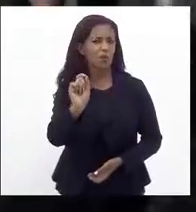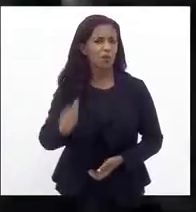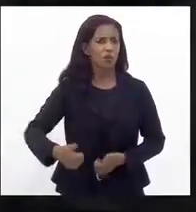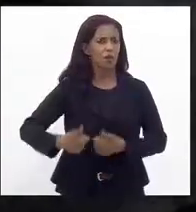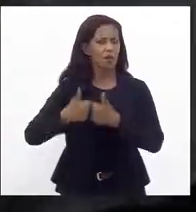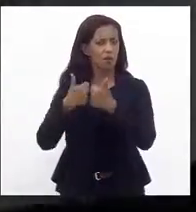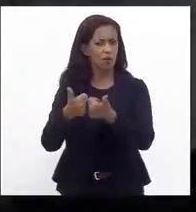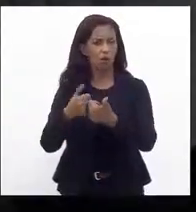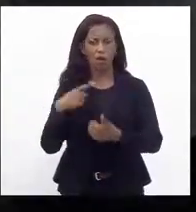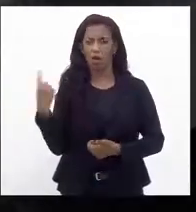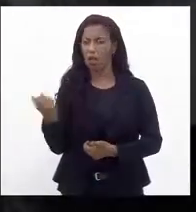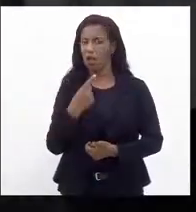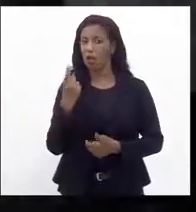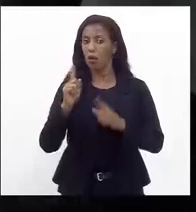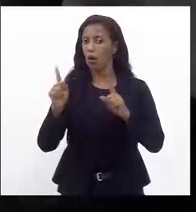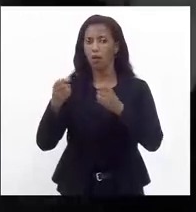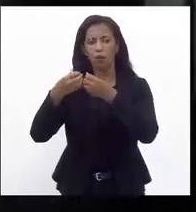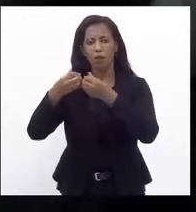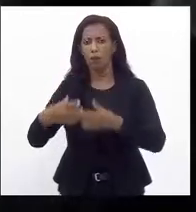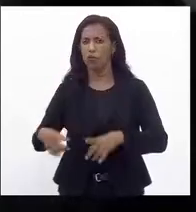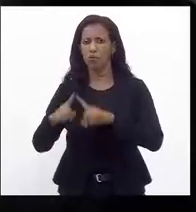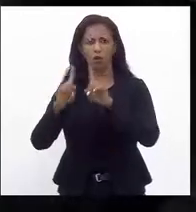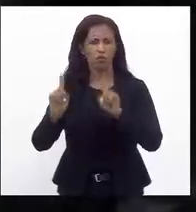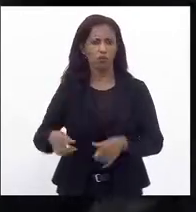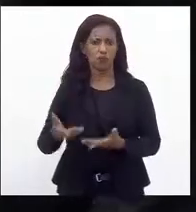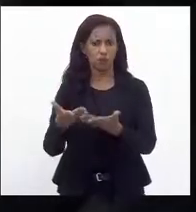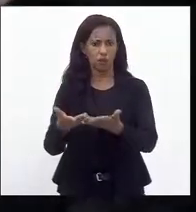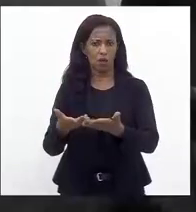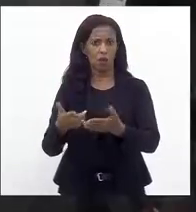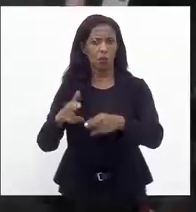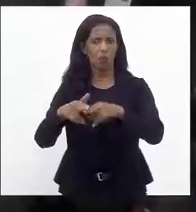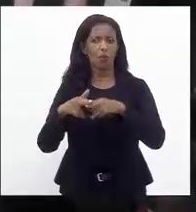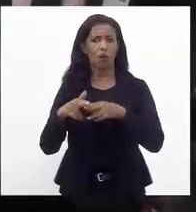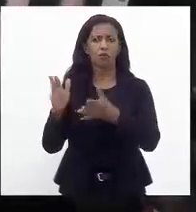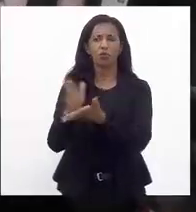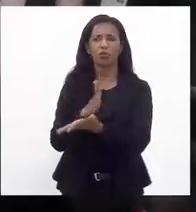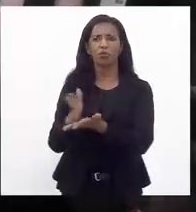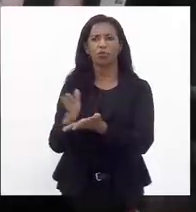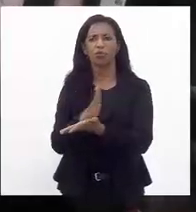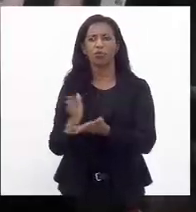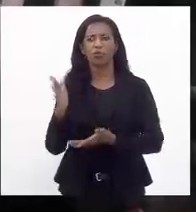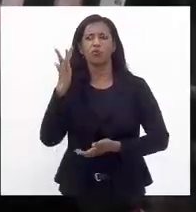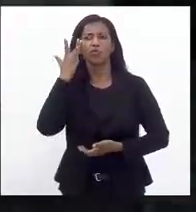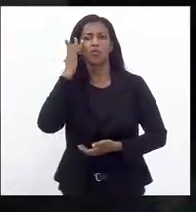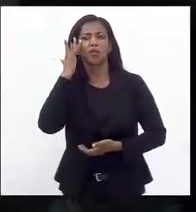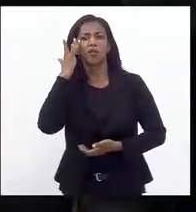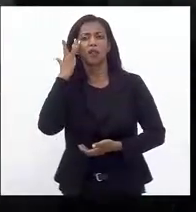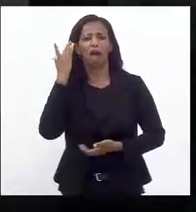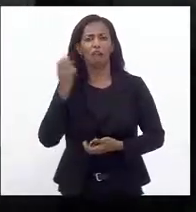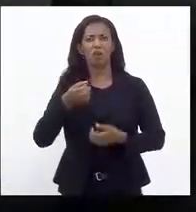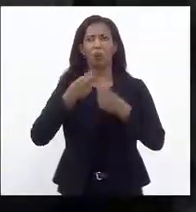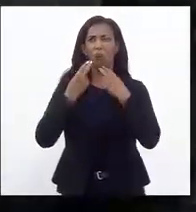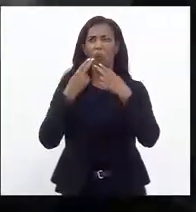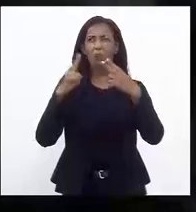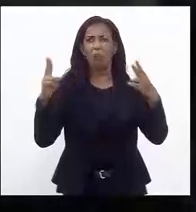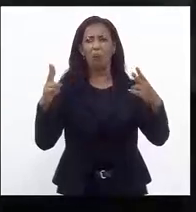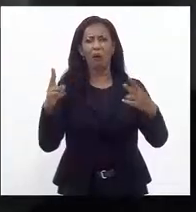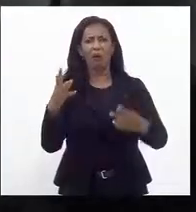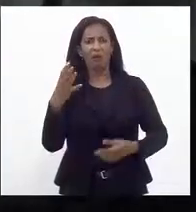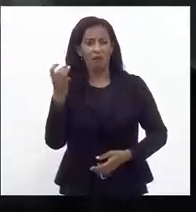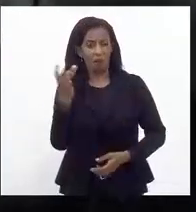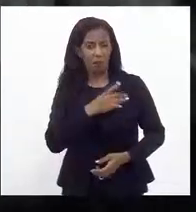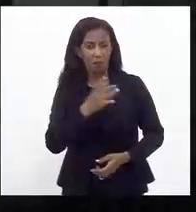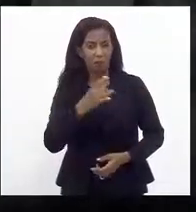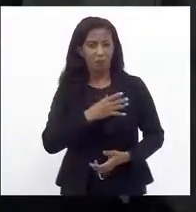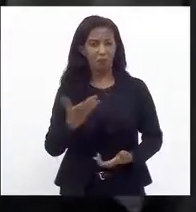servidores e nós não vamos prejudicar os servidores por conta de alguns que acham que a vaia vai nos